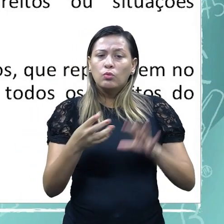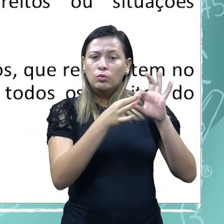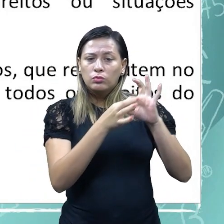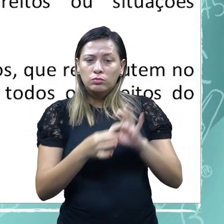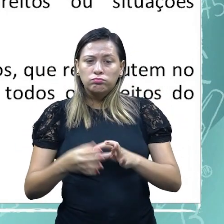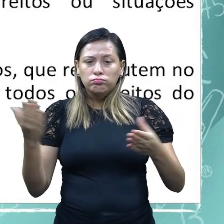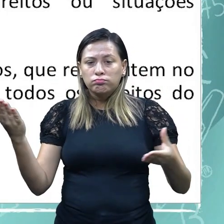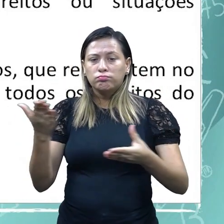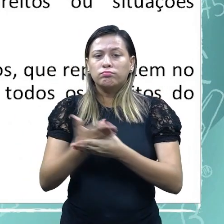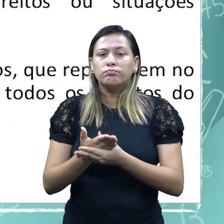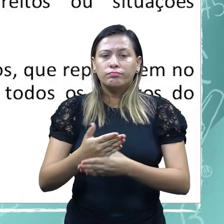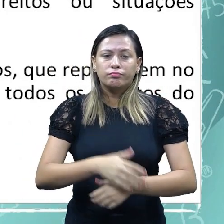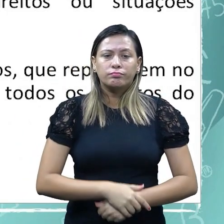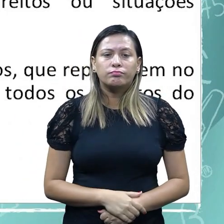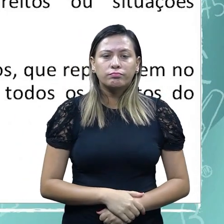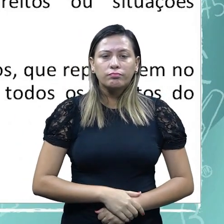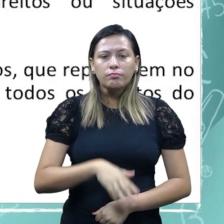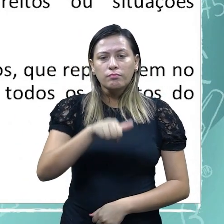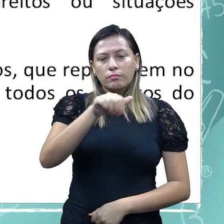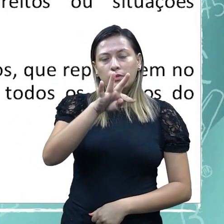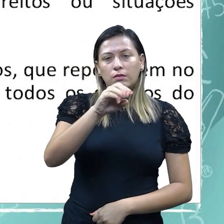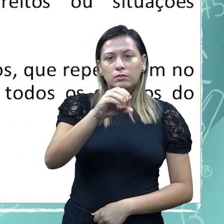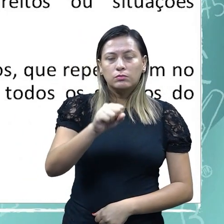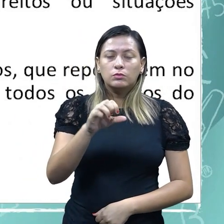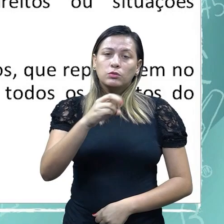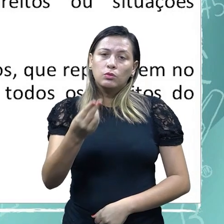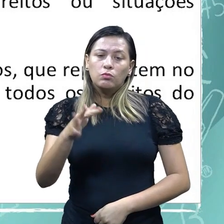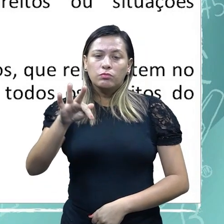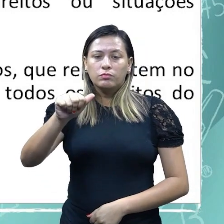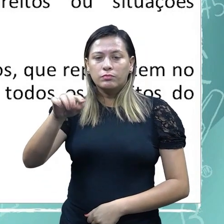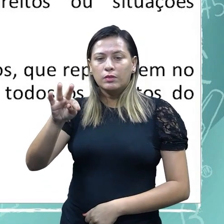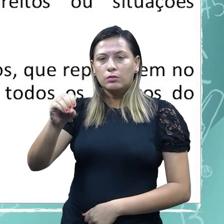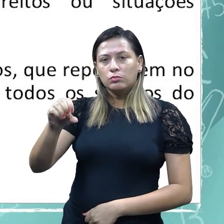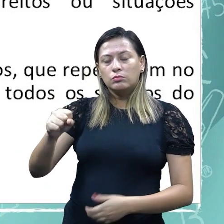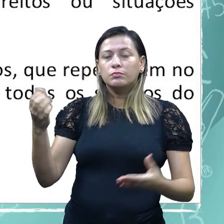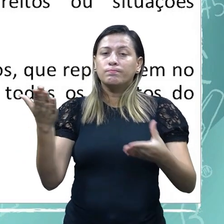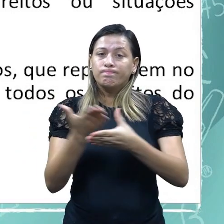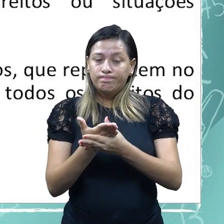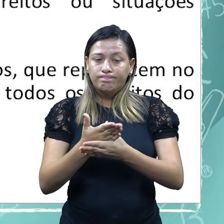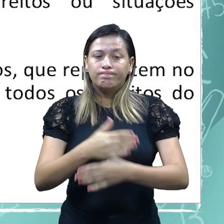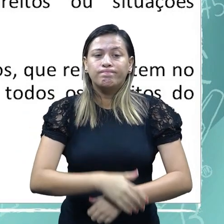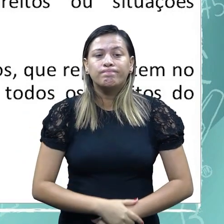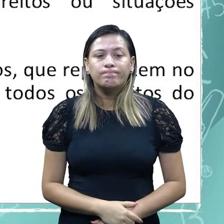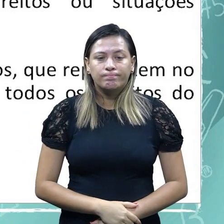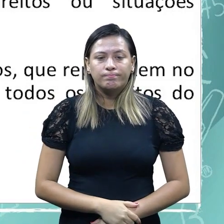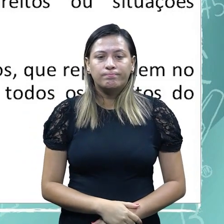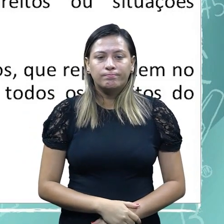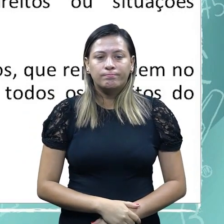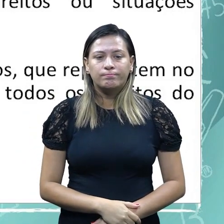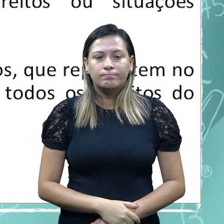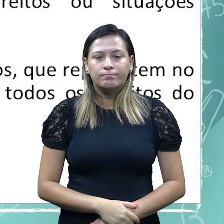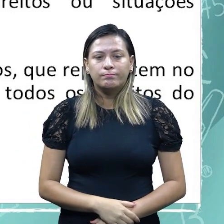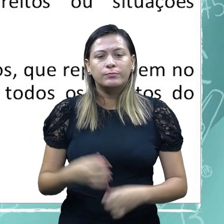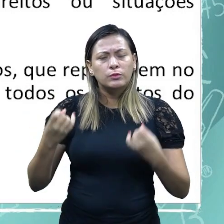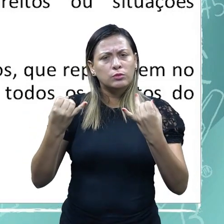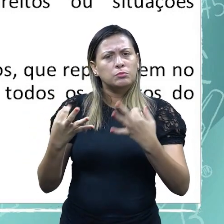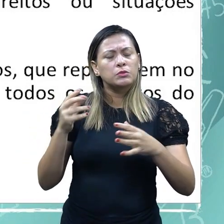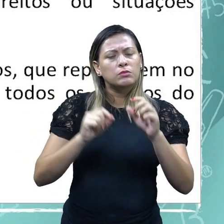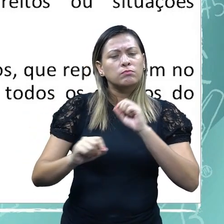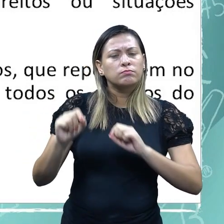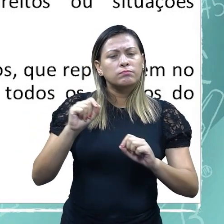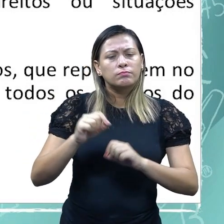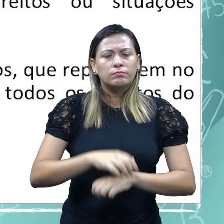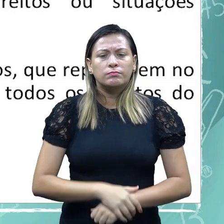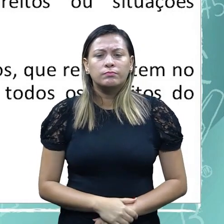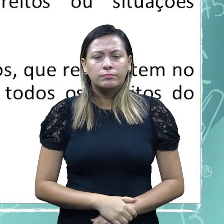situações processuais, são atos ou fatos processuais, tá? Então a gente vai dizer que são fatos